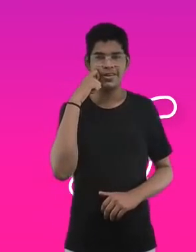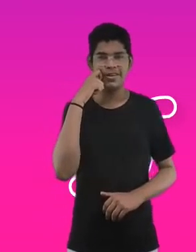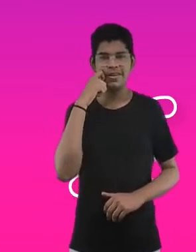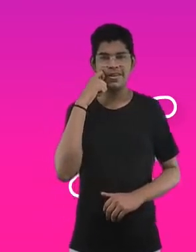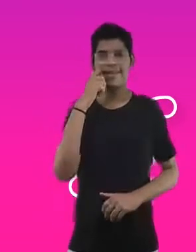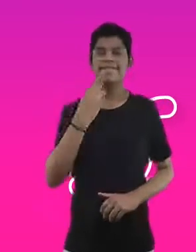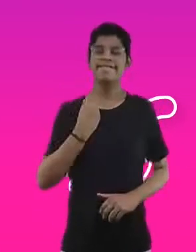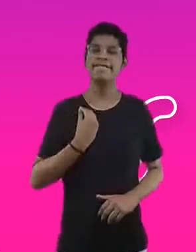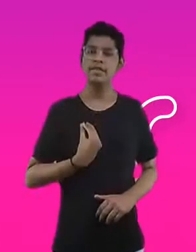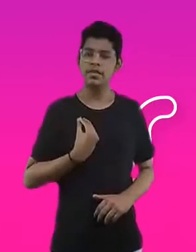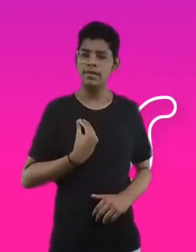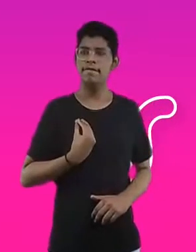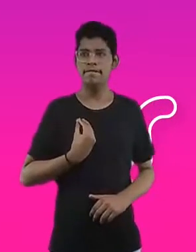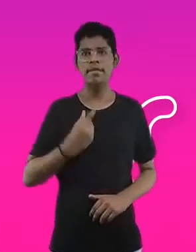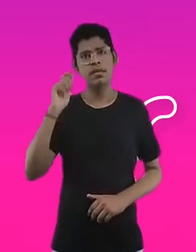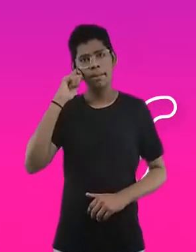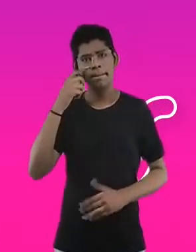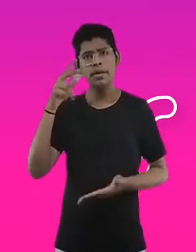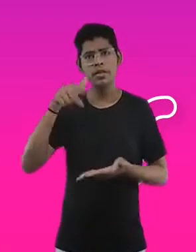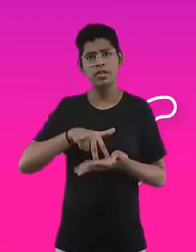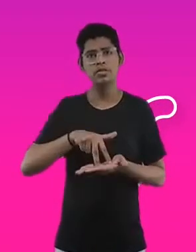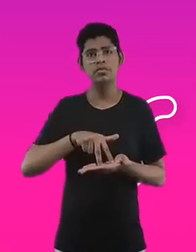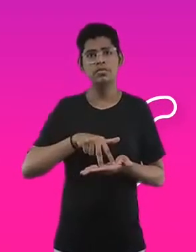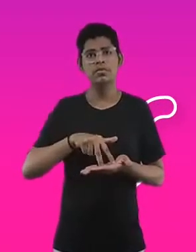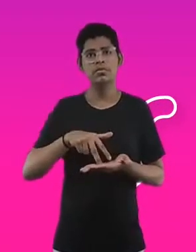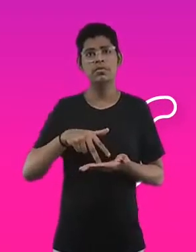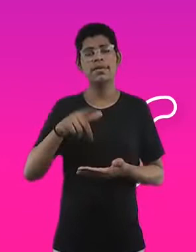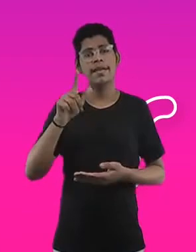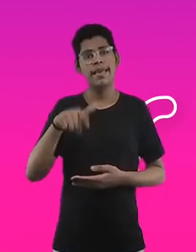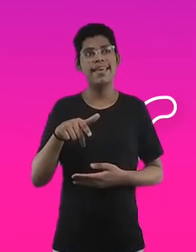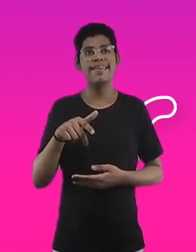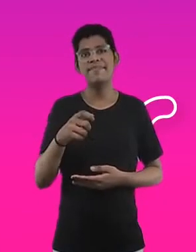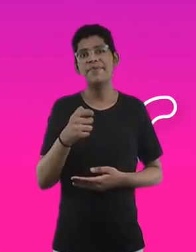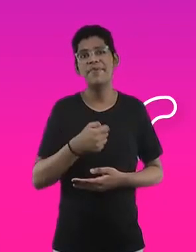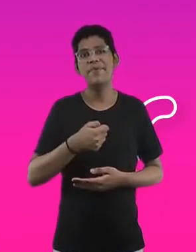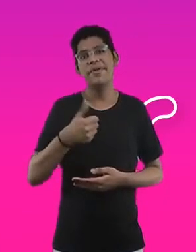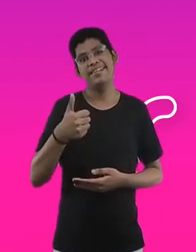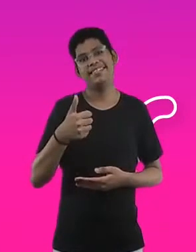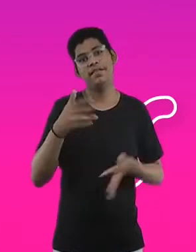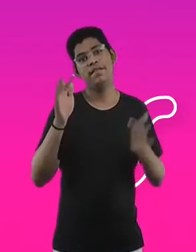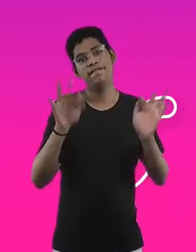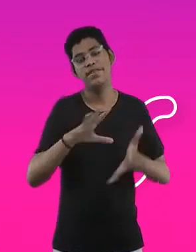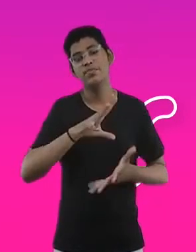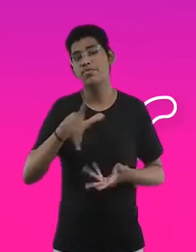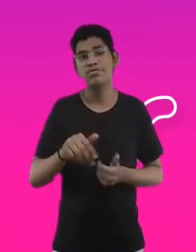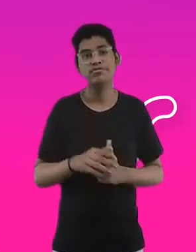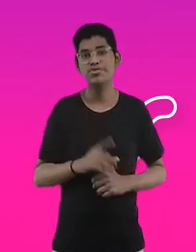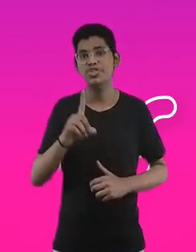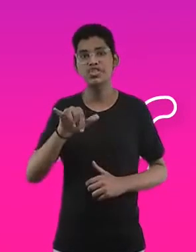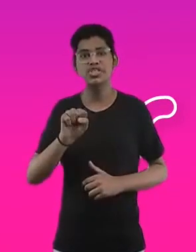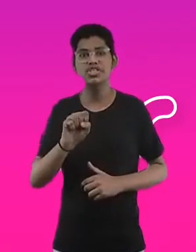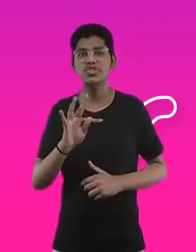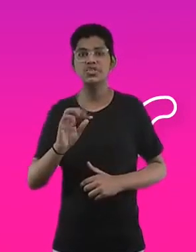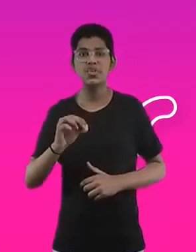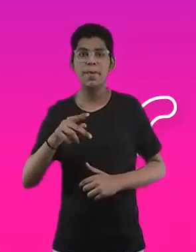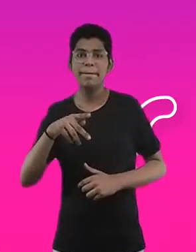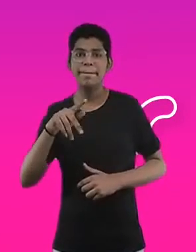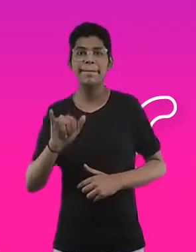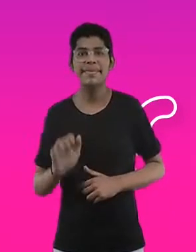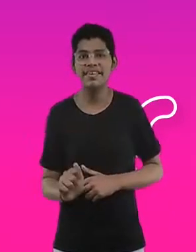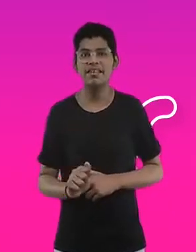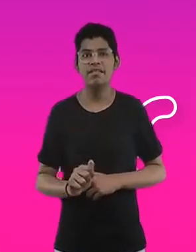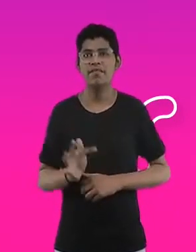pessoa negra hoje já é praticamente um apocalipse, já é uma distopia, né, enfim, já é